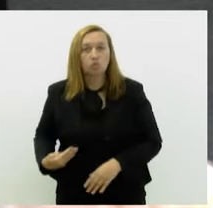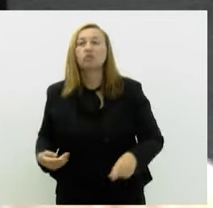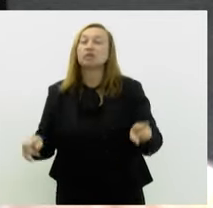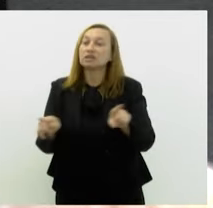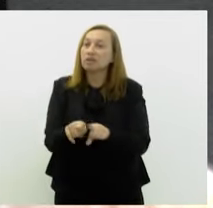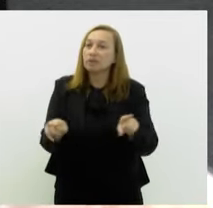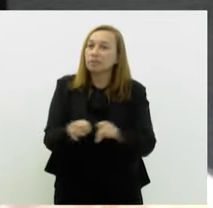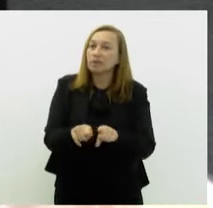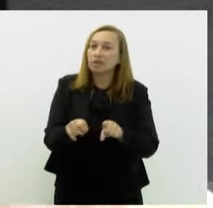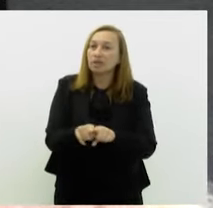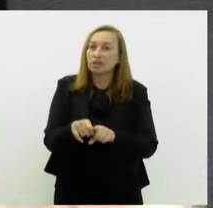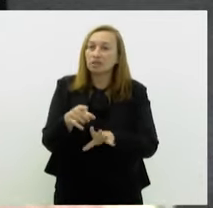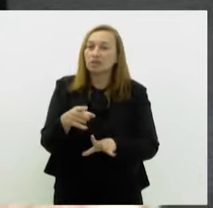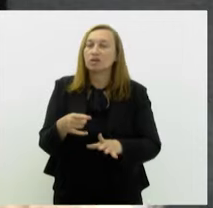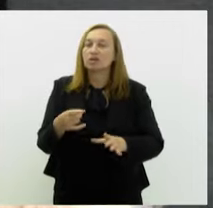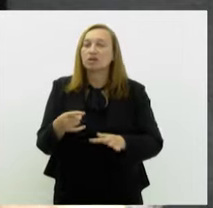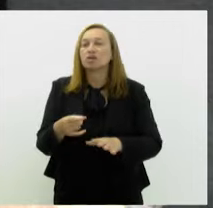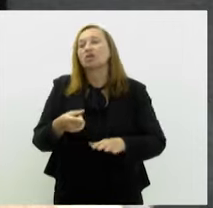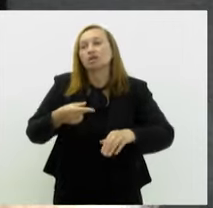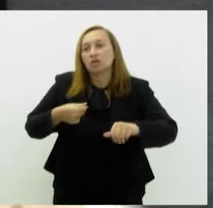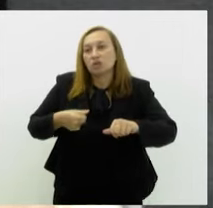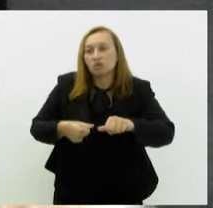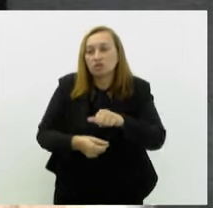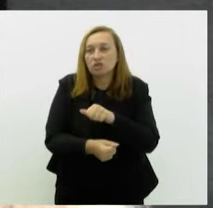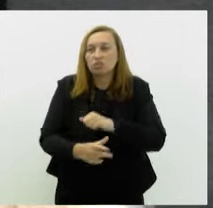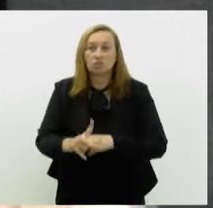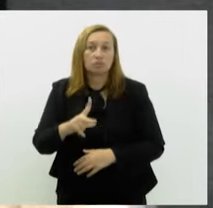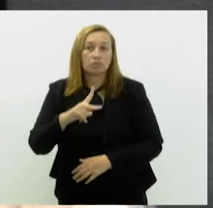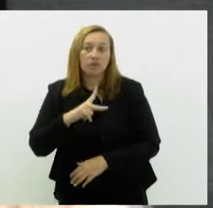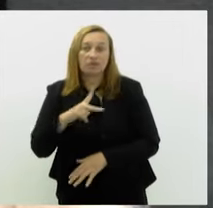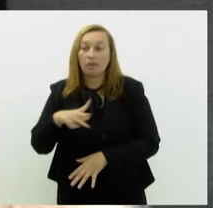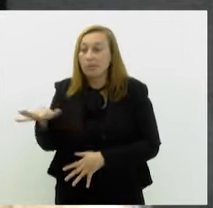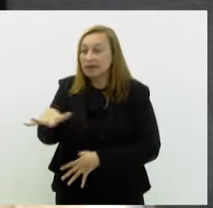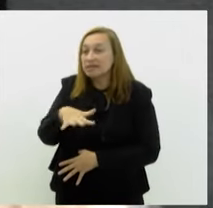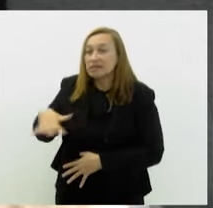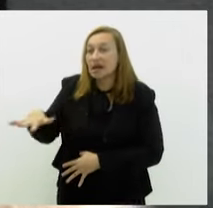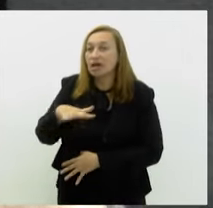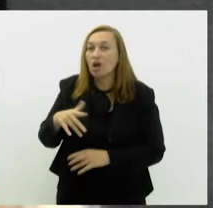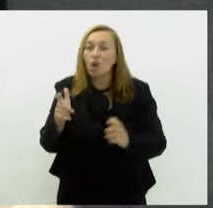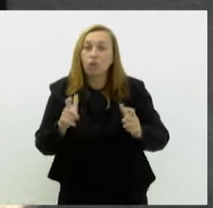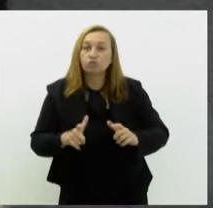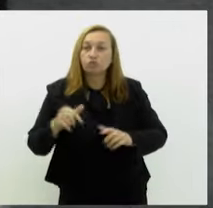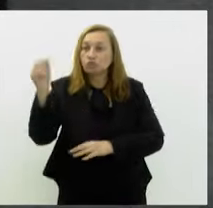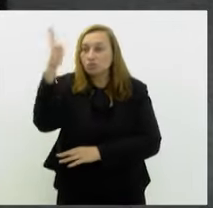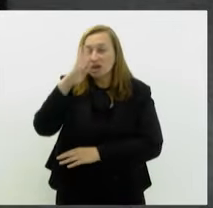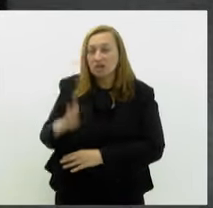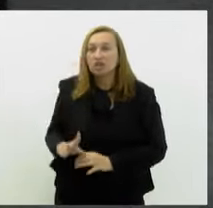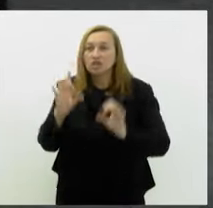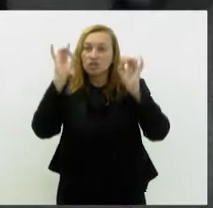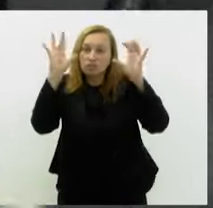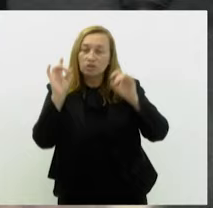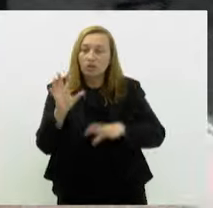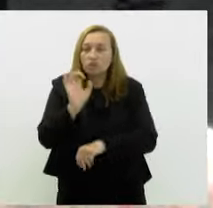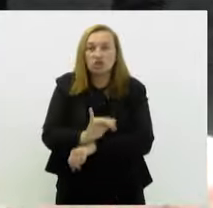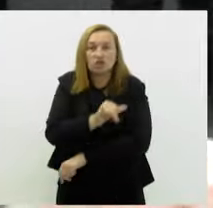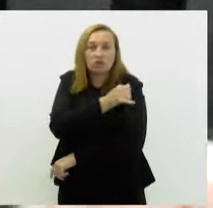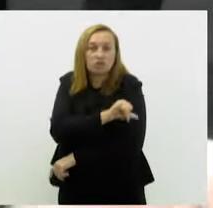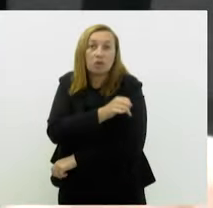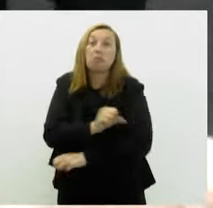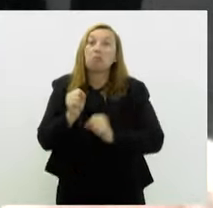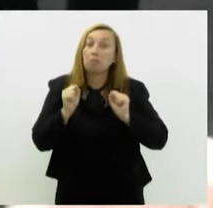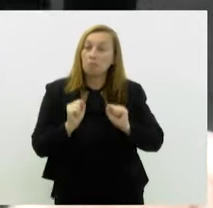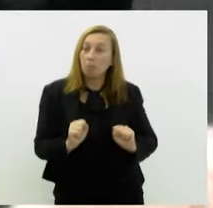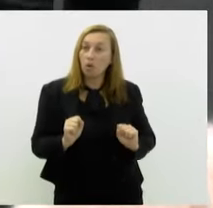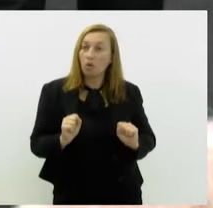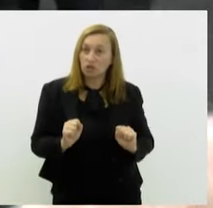da atração de investimentos privados para essa área, onde o Brasil e especialmente o Estado do Rio de Janeiro pode